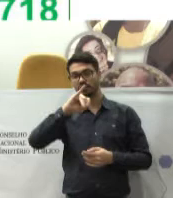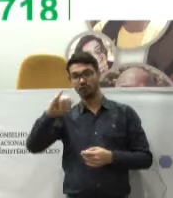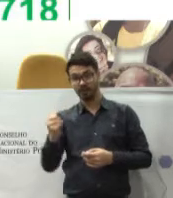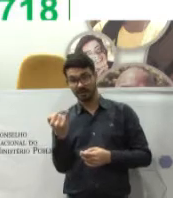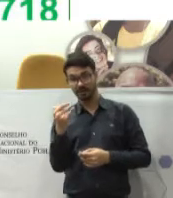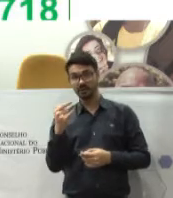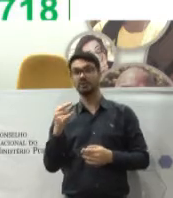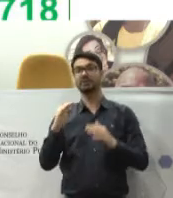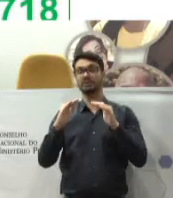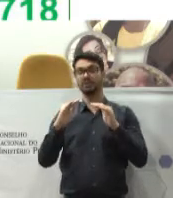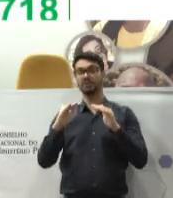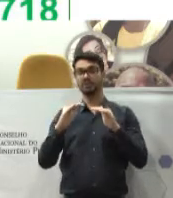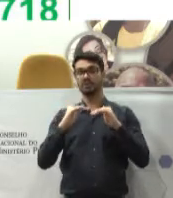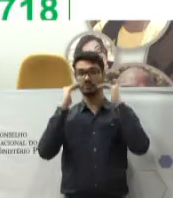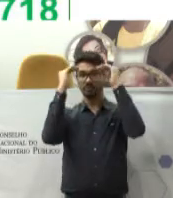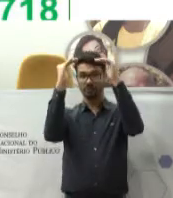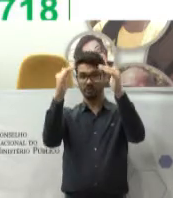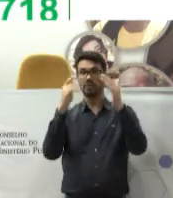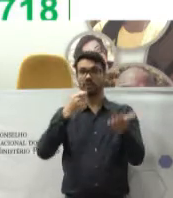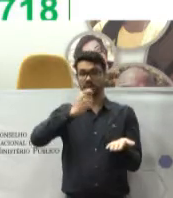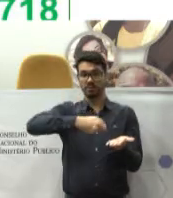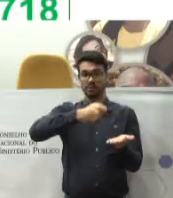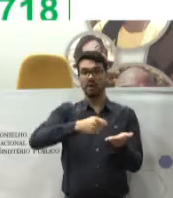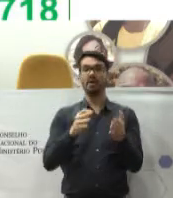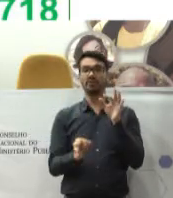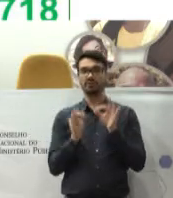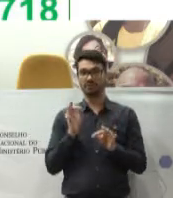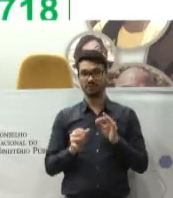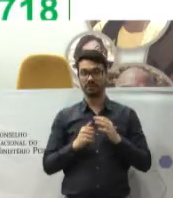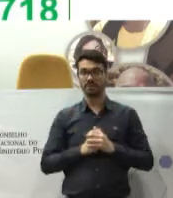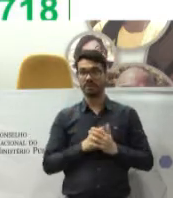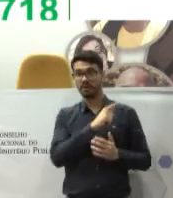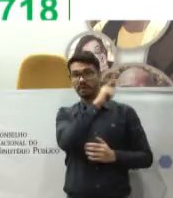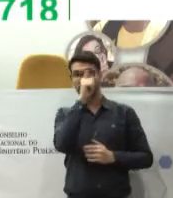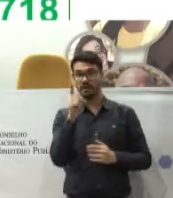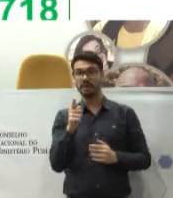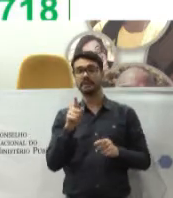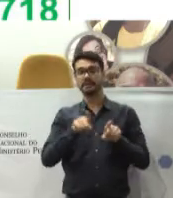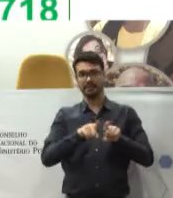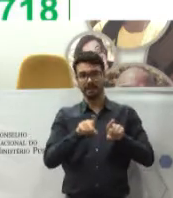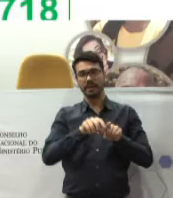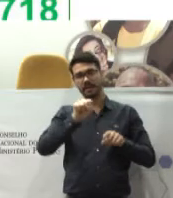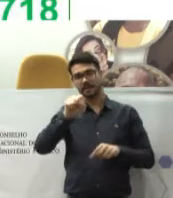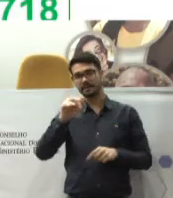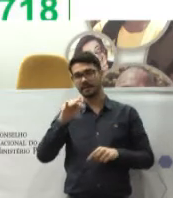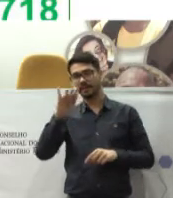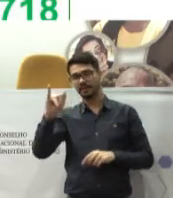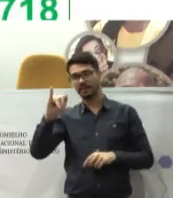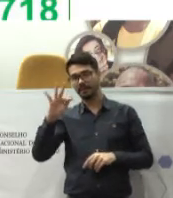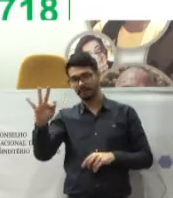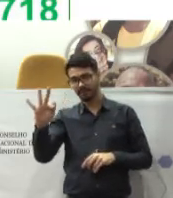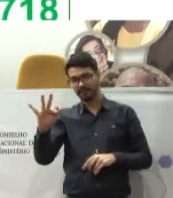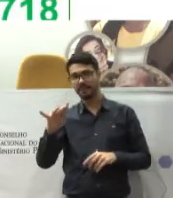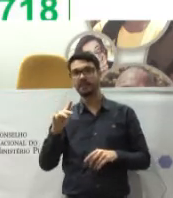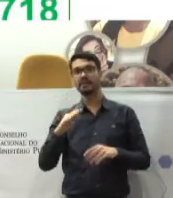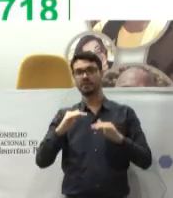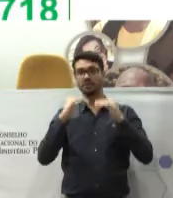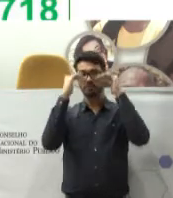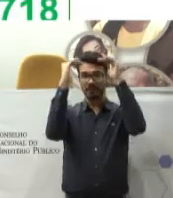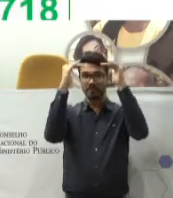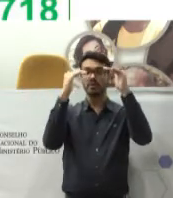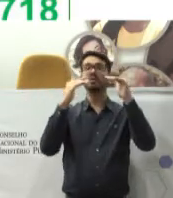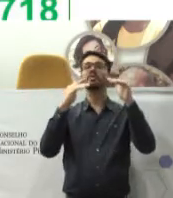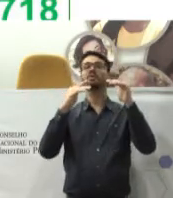eles resolveram aqui. Não, o Supremo Tribunal Federal, primeiro, com a tutela antecipada. Eu errei a